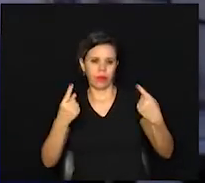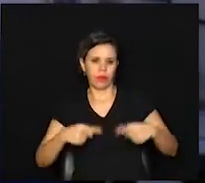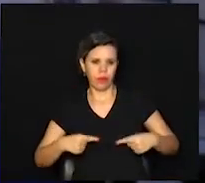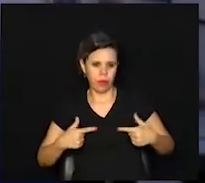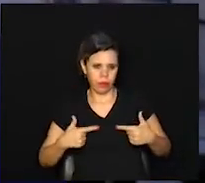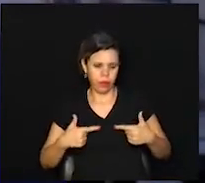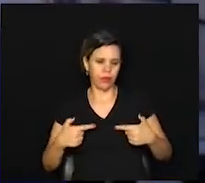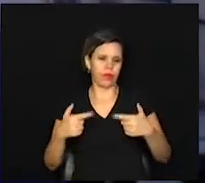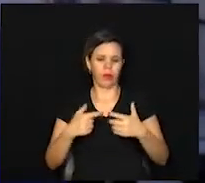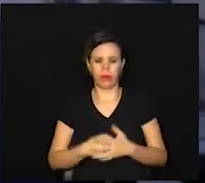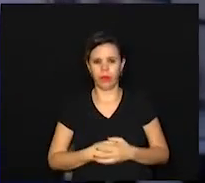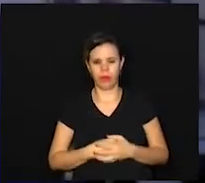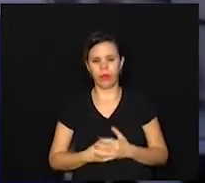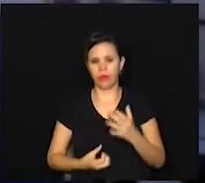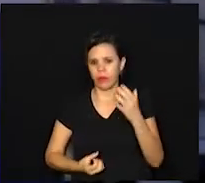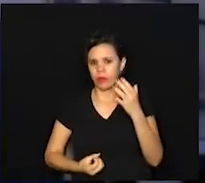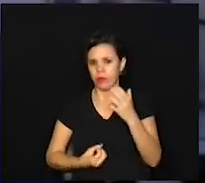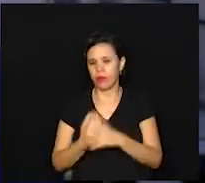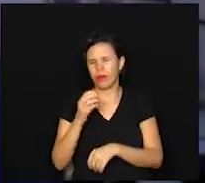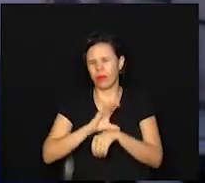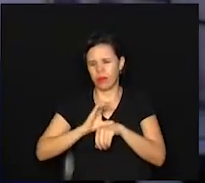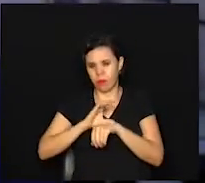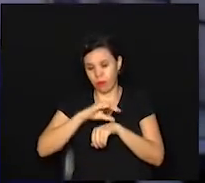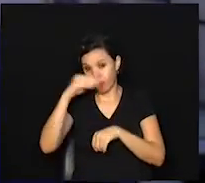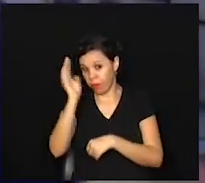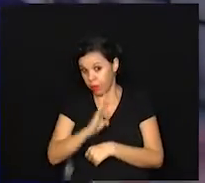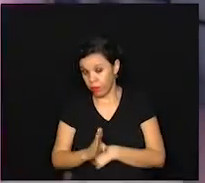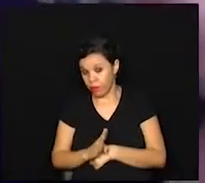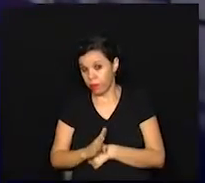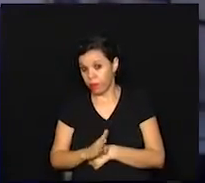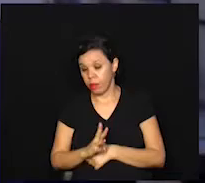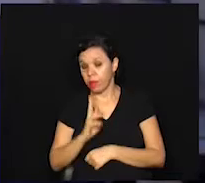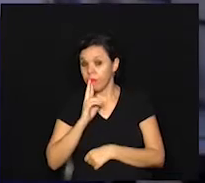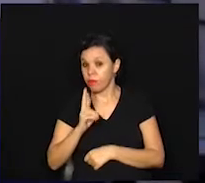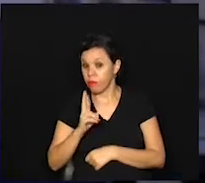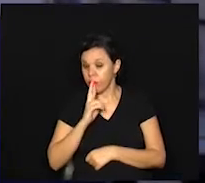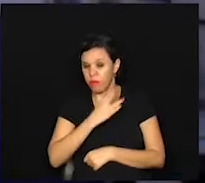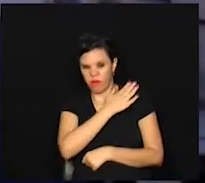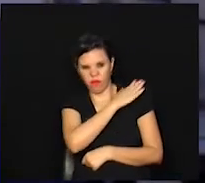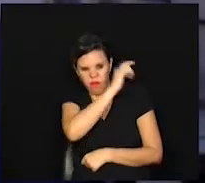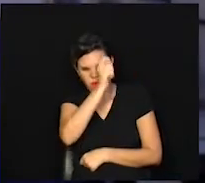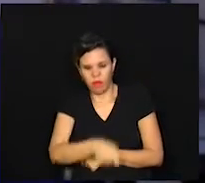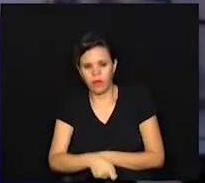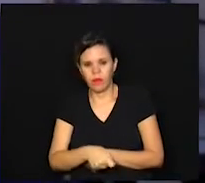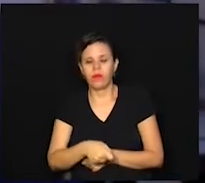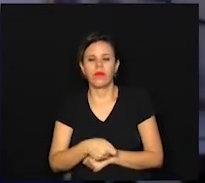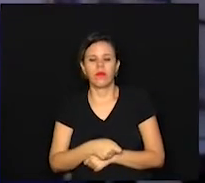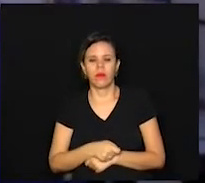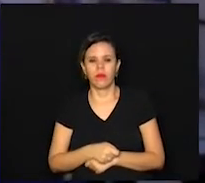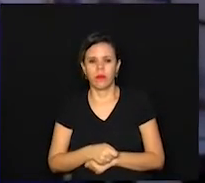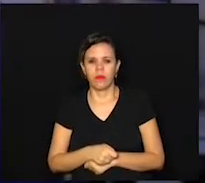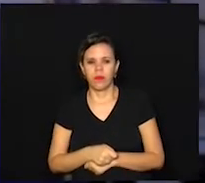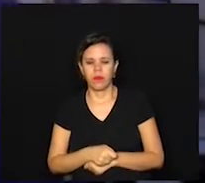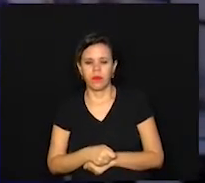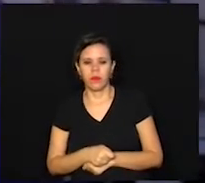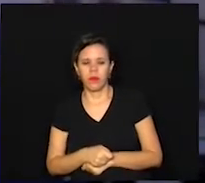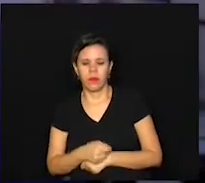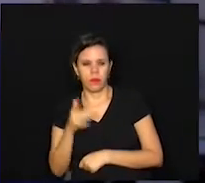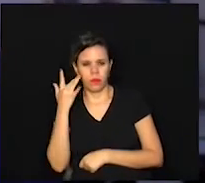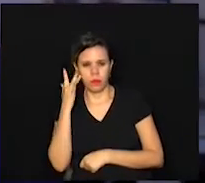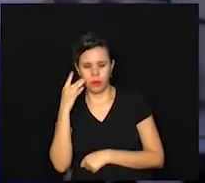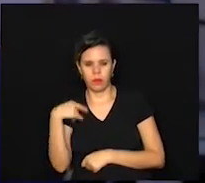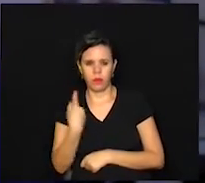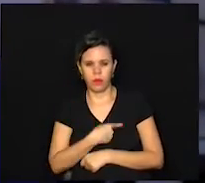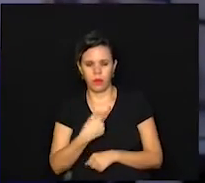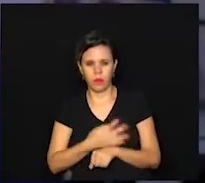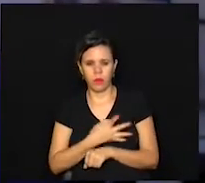né? Aconteceu com a Constituição brasileira, com resposta à ditadura, né? Eu acho que nós estamos